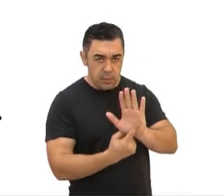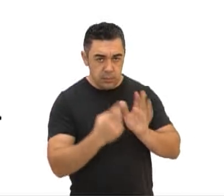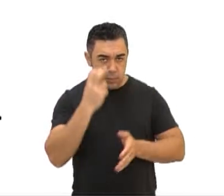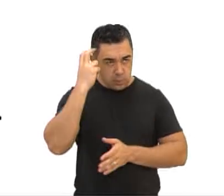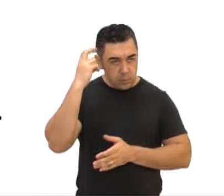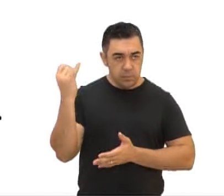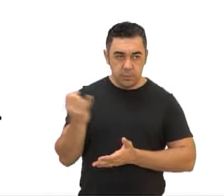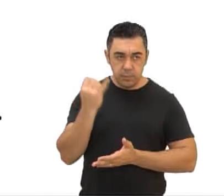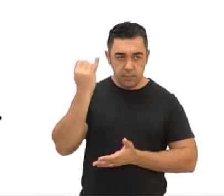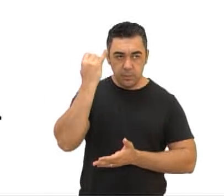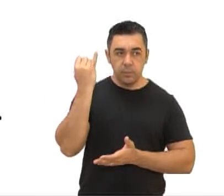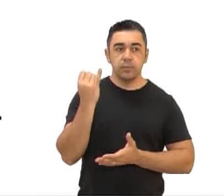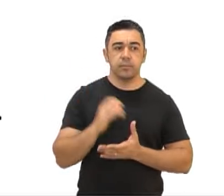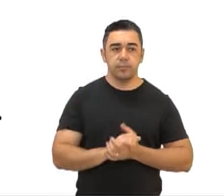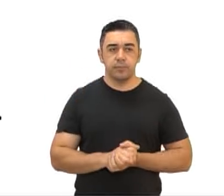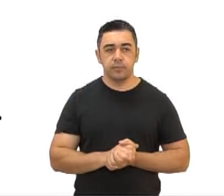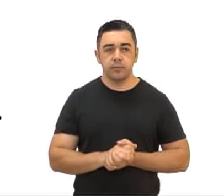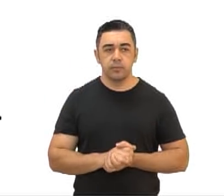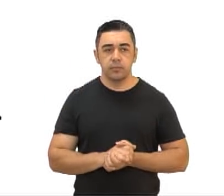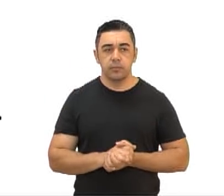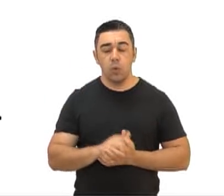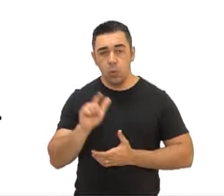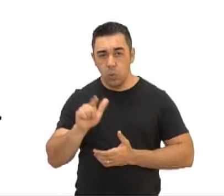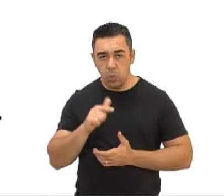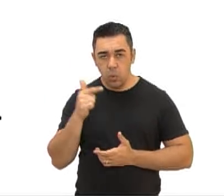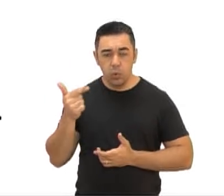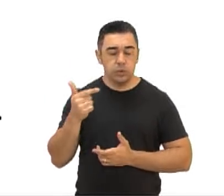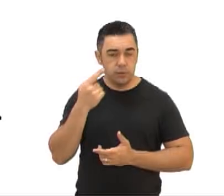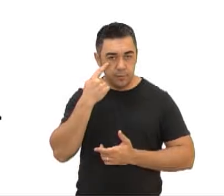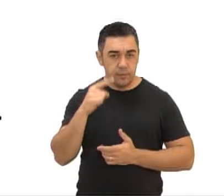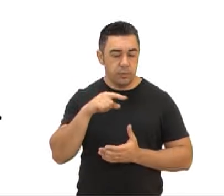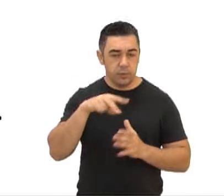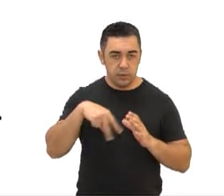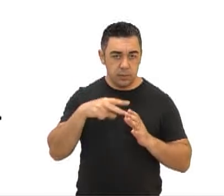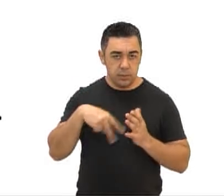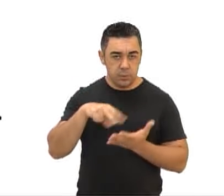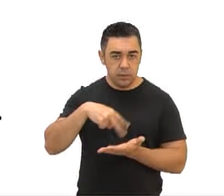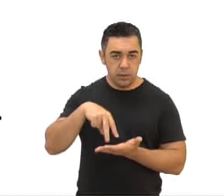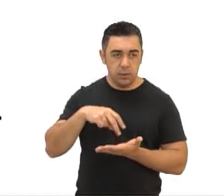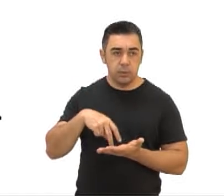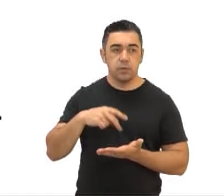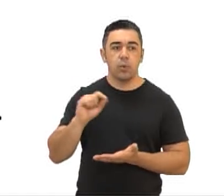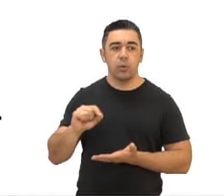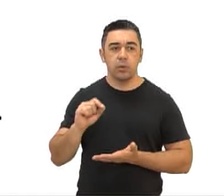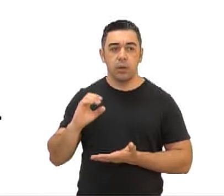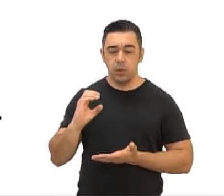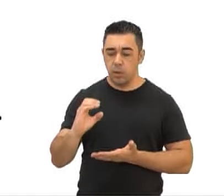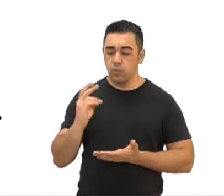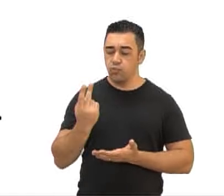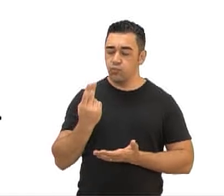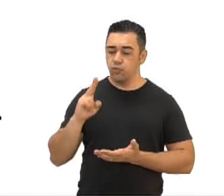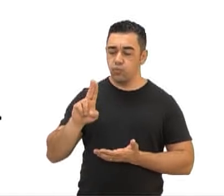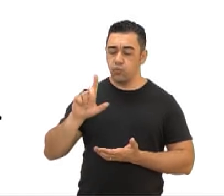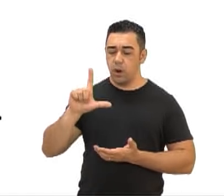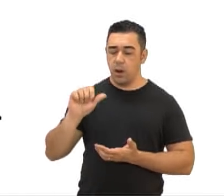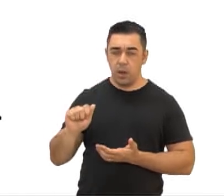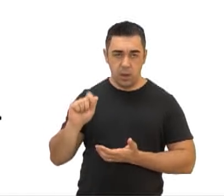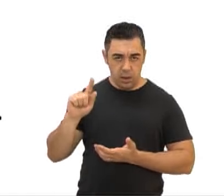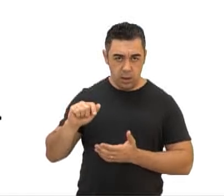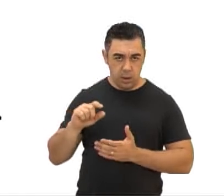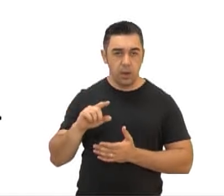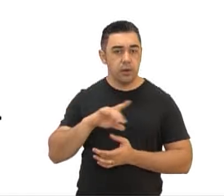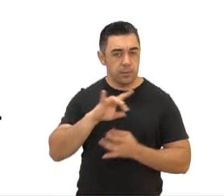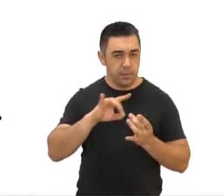bem importante ali o fandango. Outras danças que a gente viu também lá, como a chula, que é uma característica ali